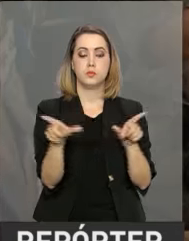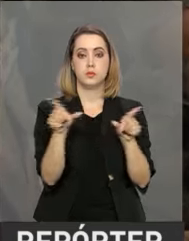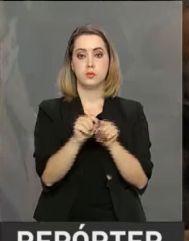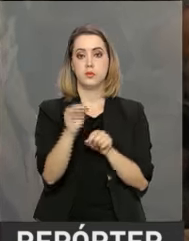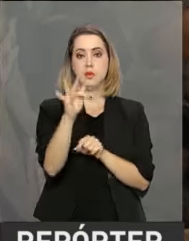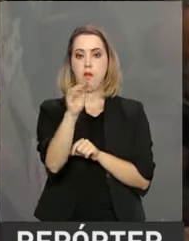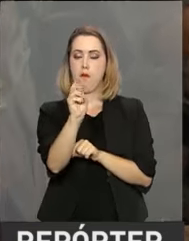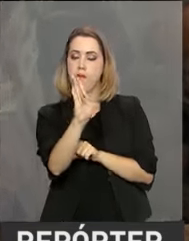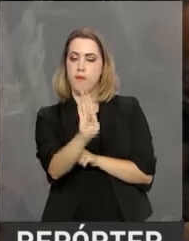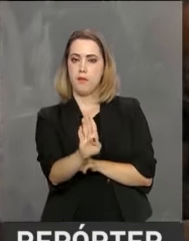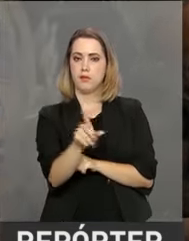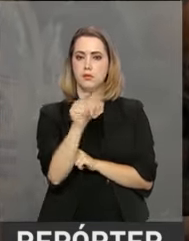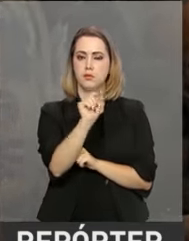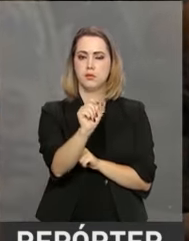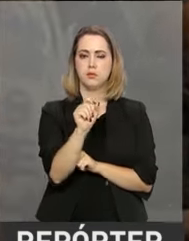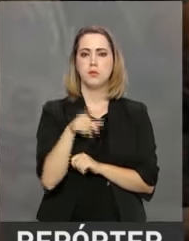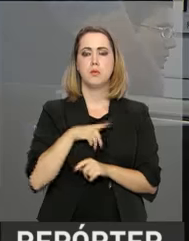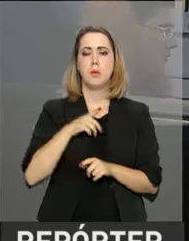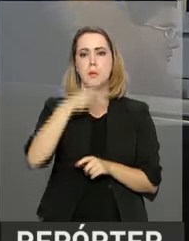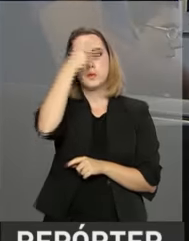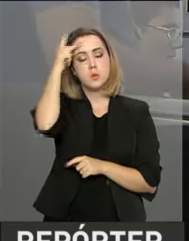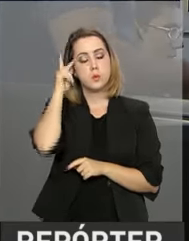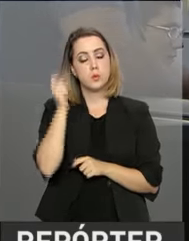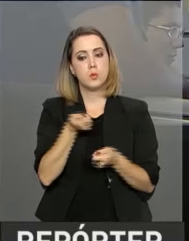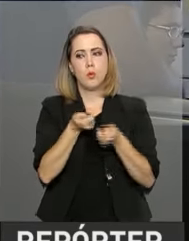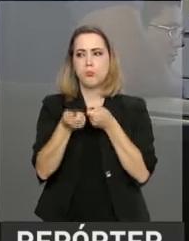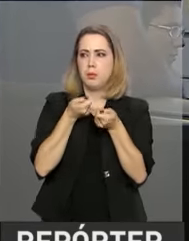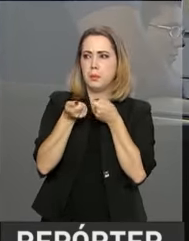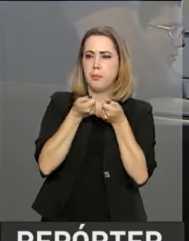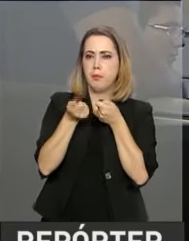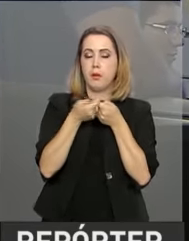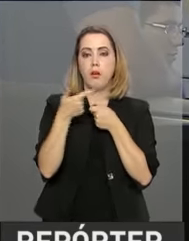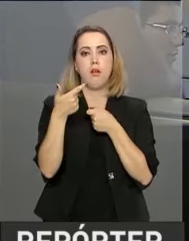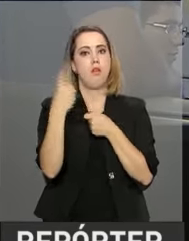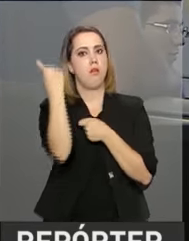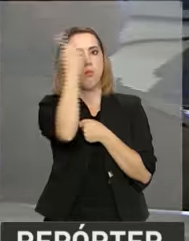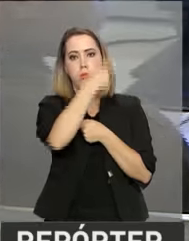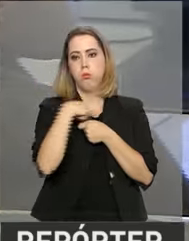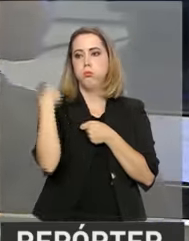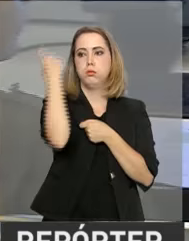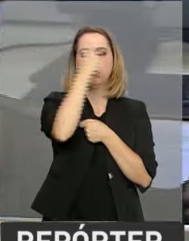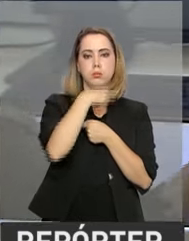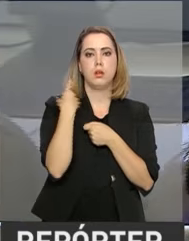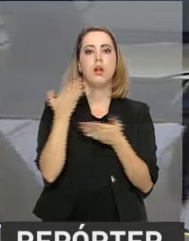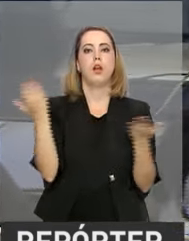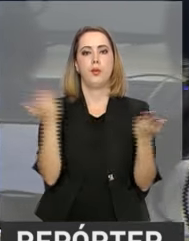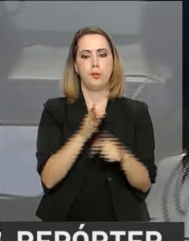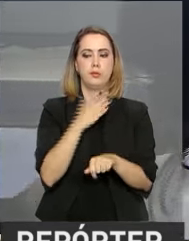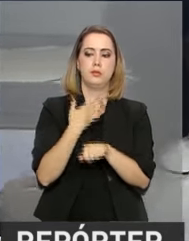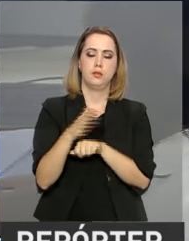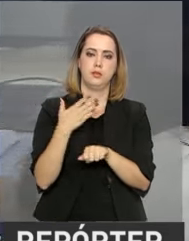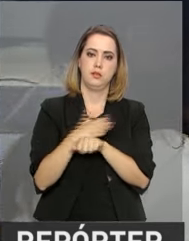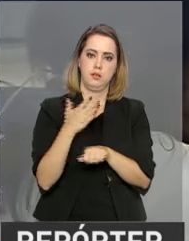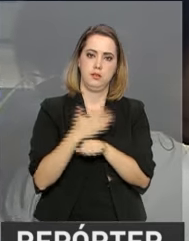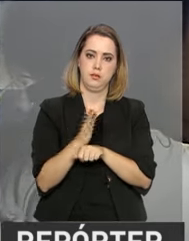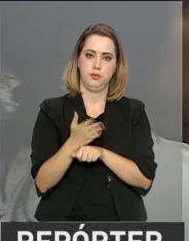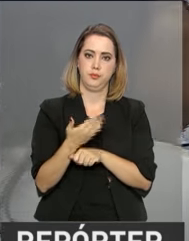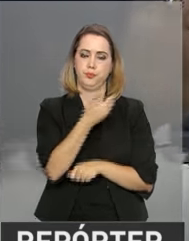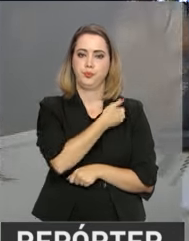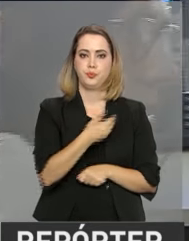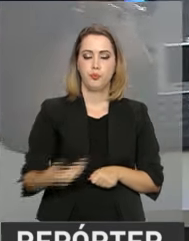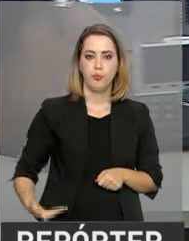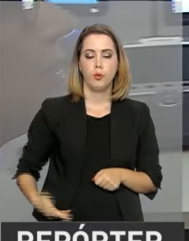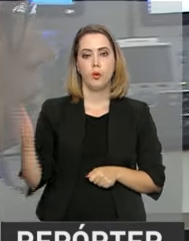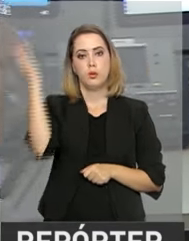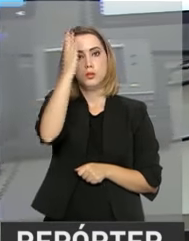Brasília técnicos que vão monitorar o equipamento 24 horas por dia passam por treinamentos o governo brasileiro